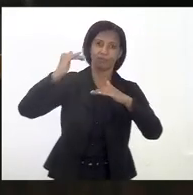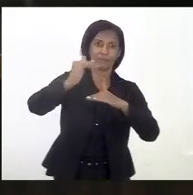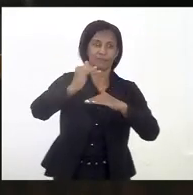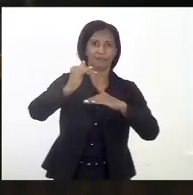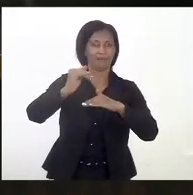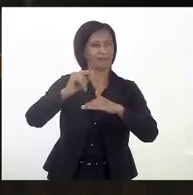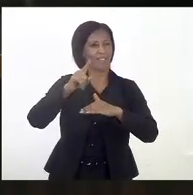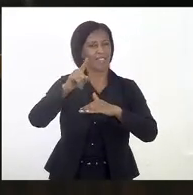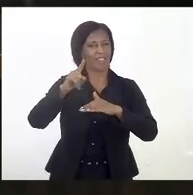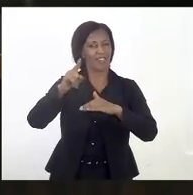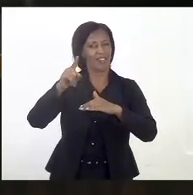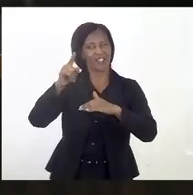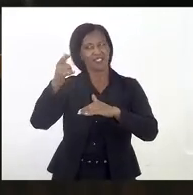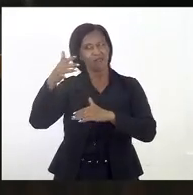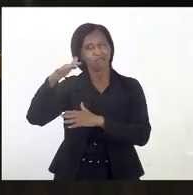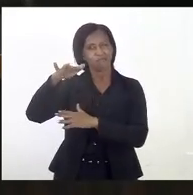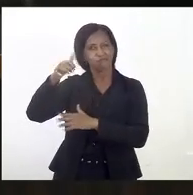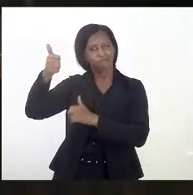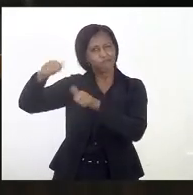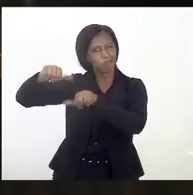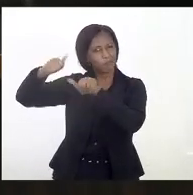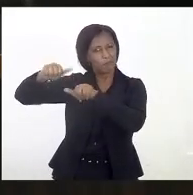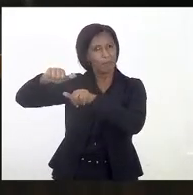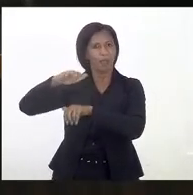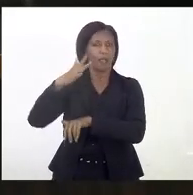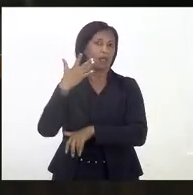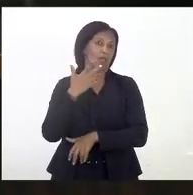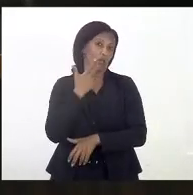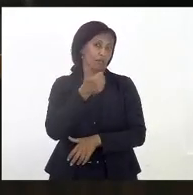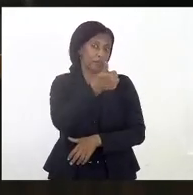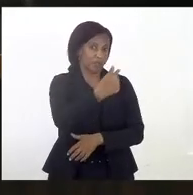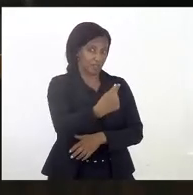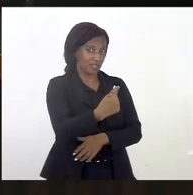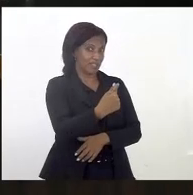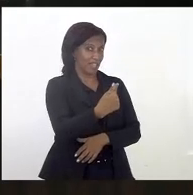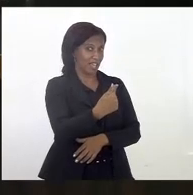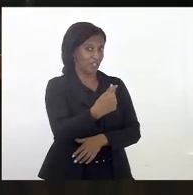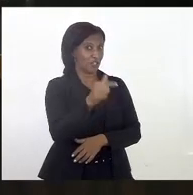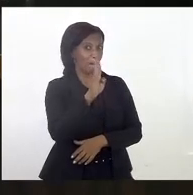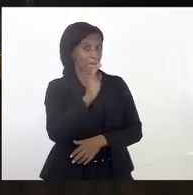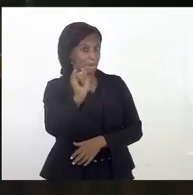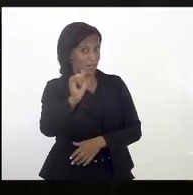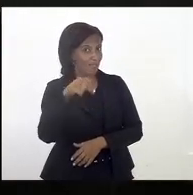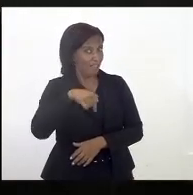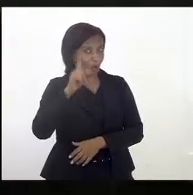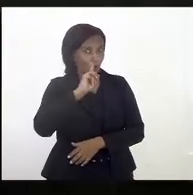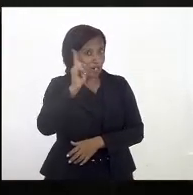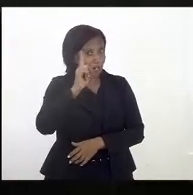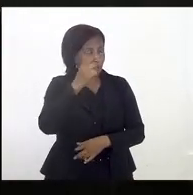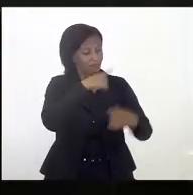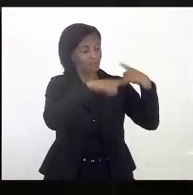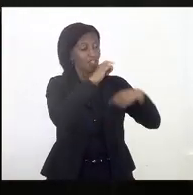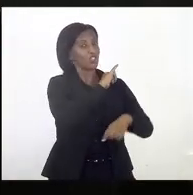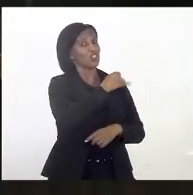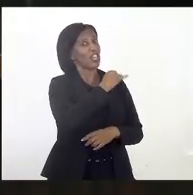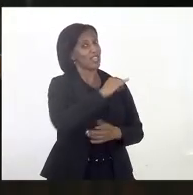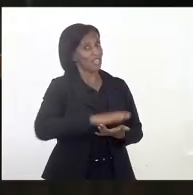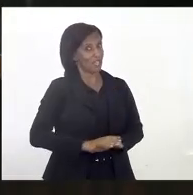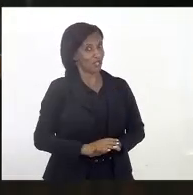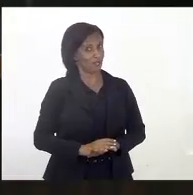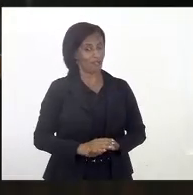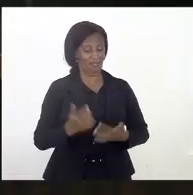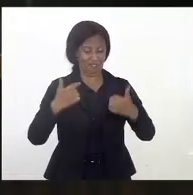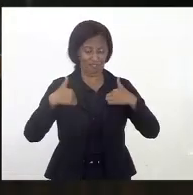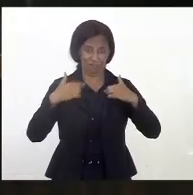essa Estimativa de vossa excelência eu tô dizendo que adição 17b não é Guarani desde o início do ano é mas eu tô dizendo agora é